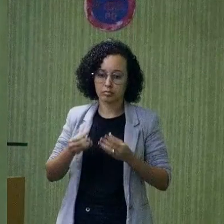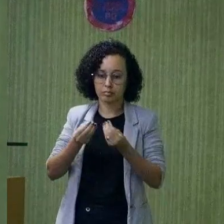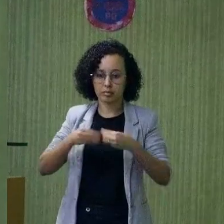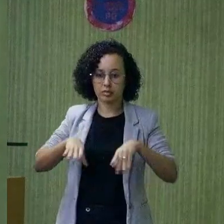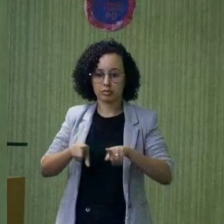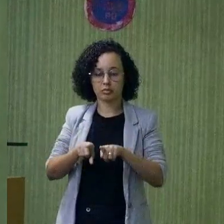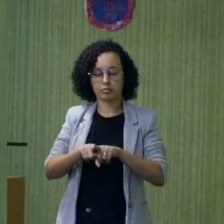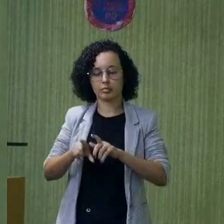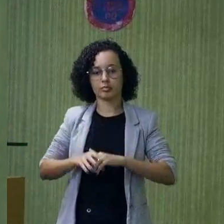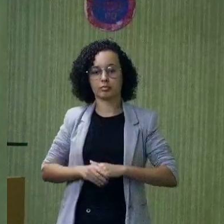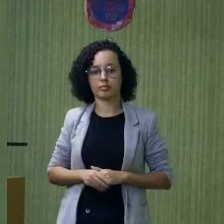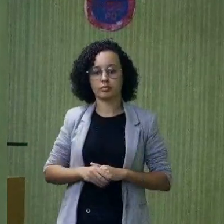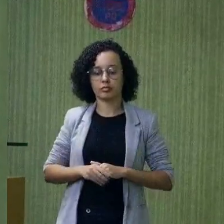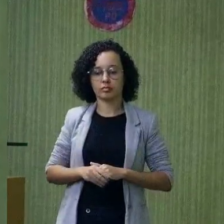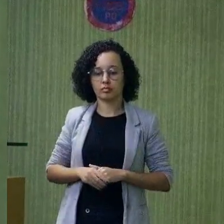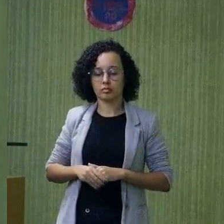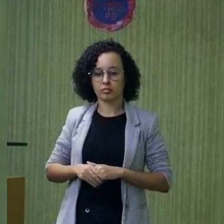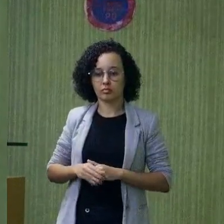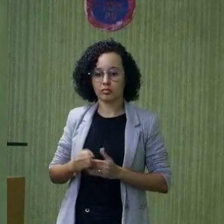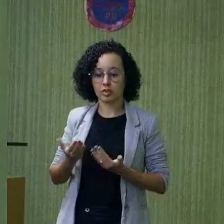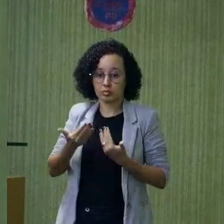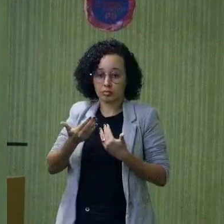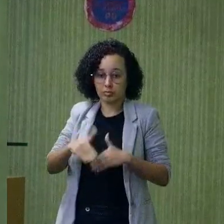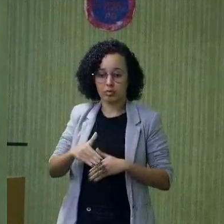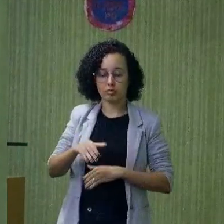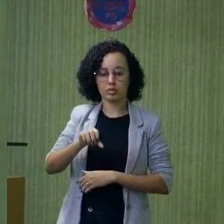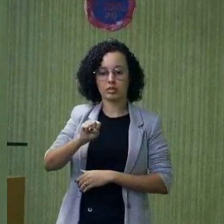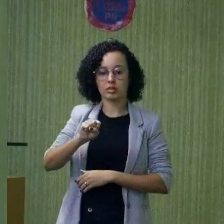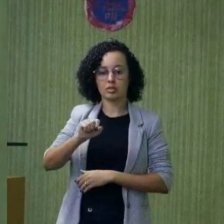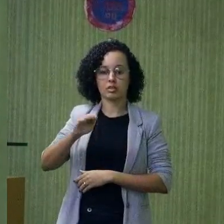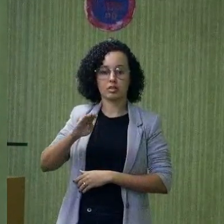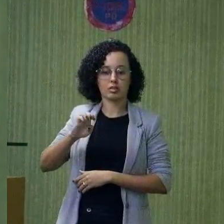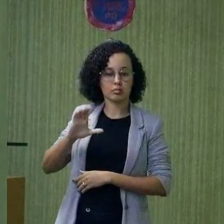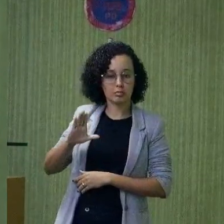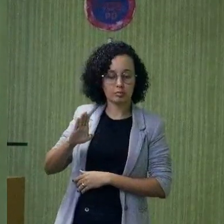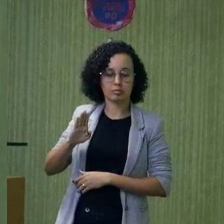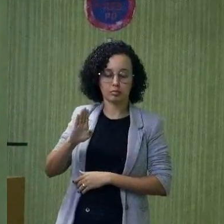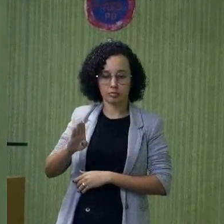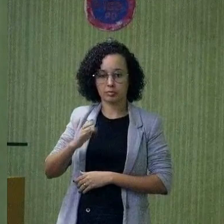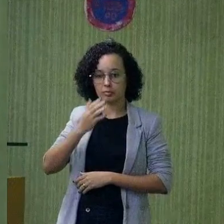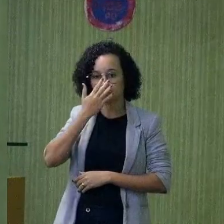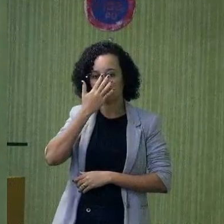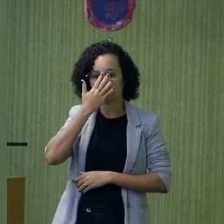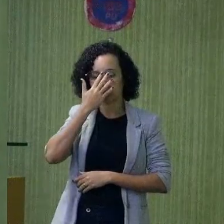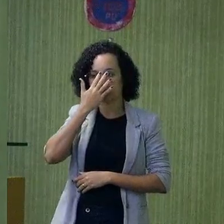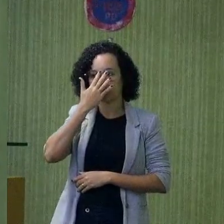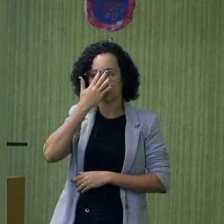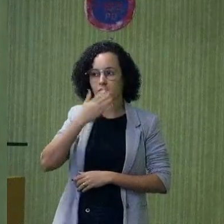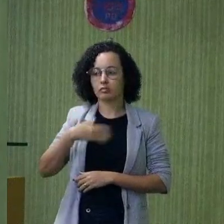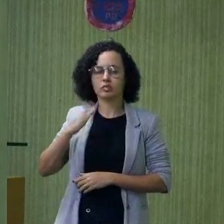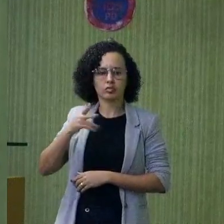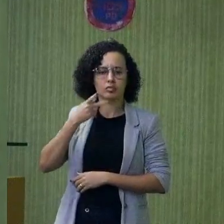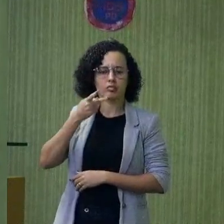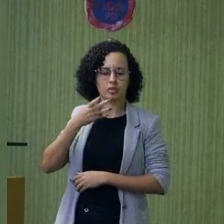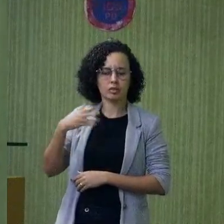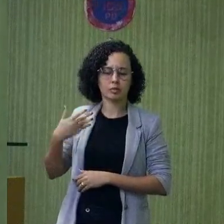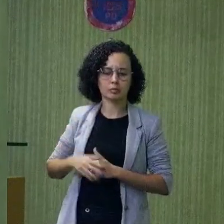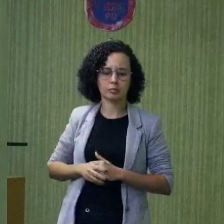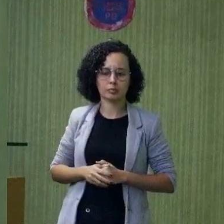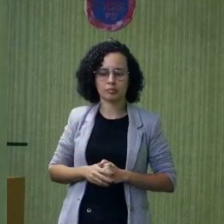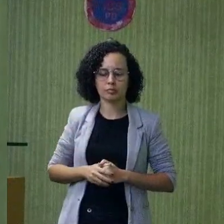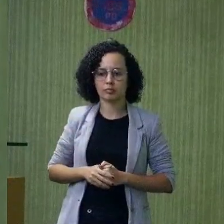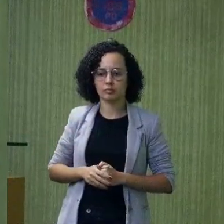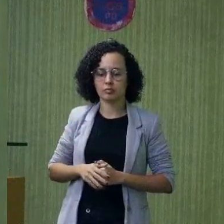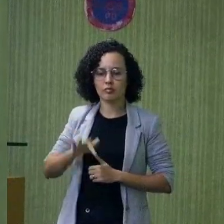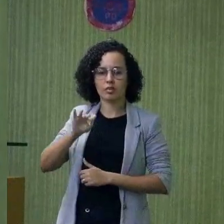as provas do saeb e é crucial que ele considere essas situações únicas como tava falando a Fernanda aqui